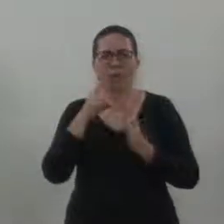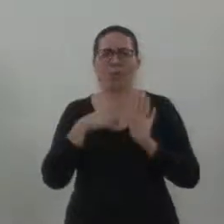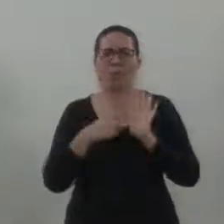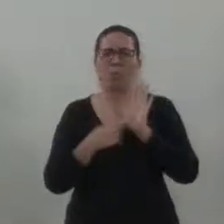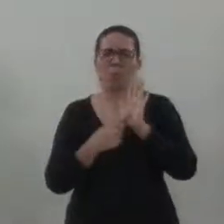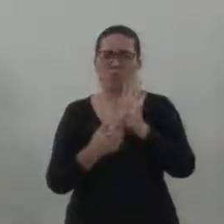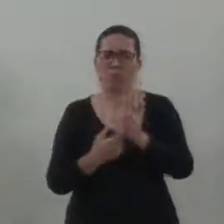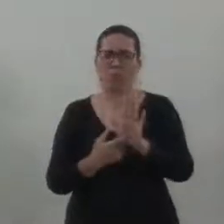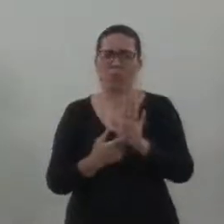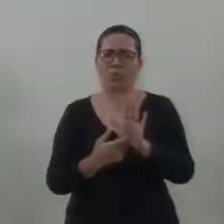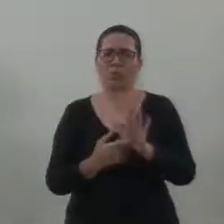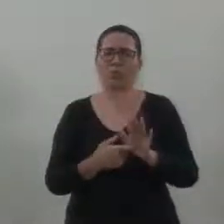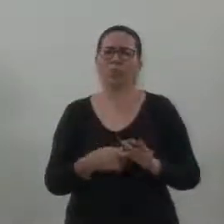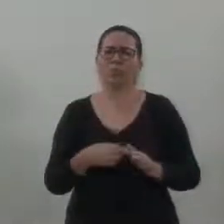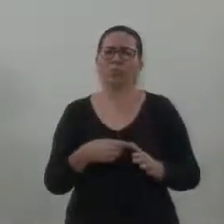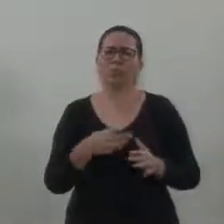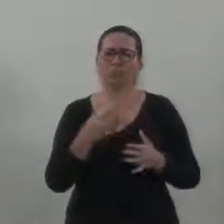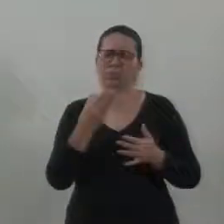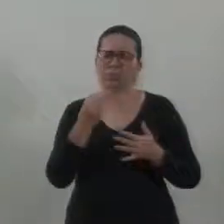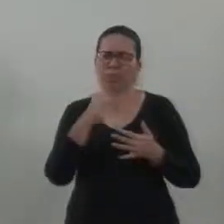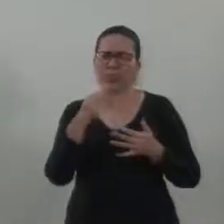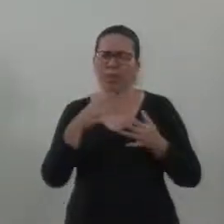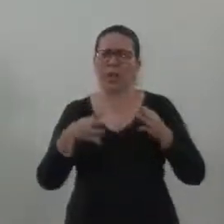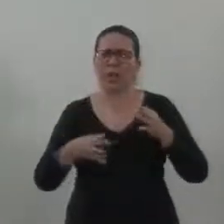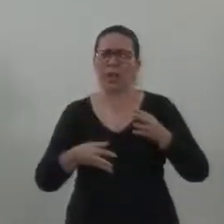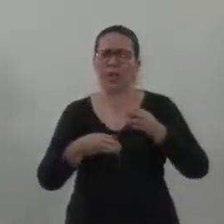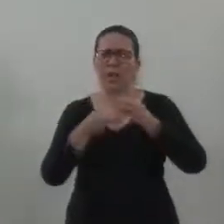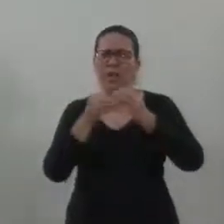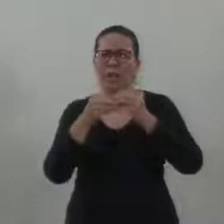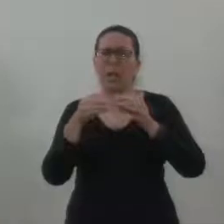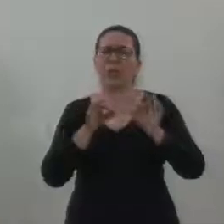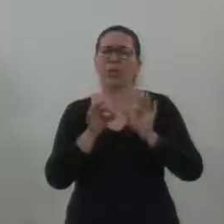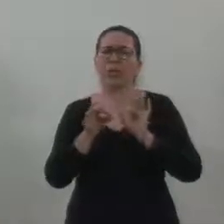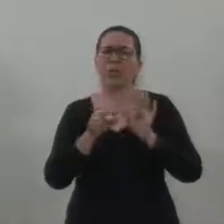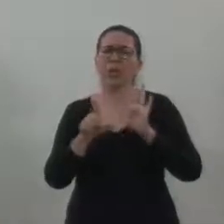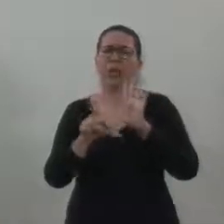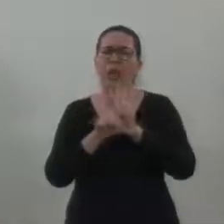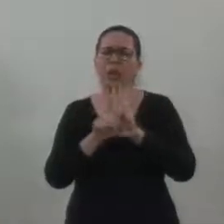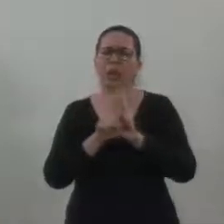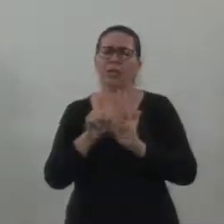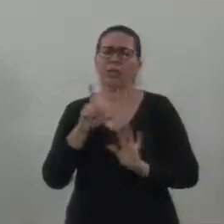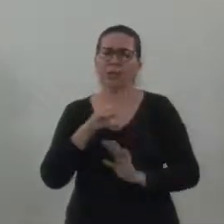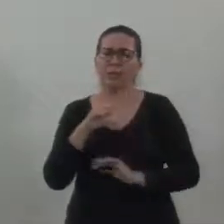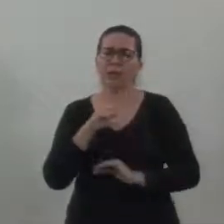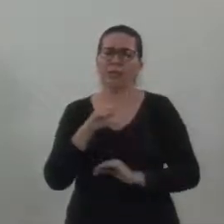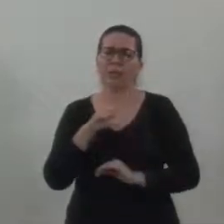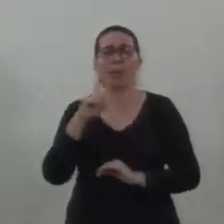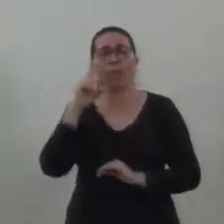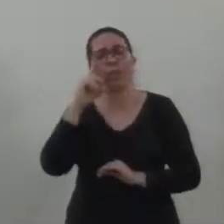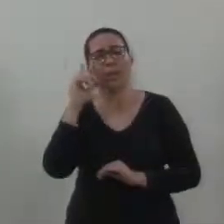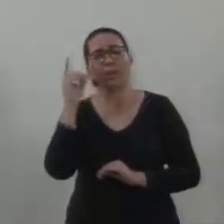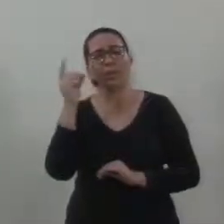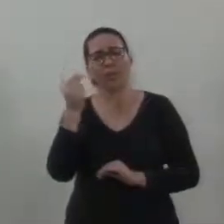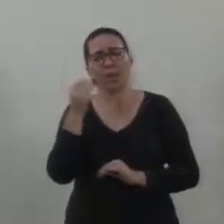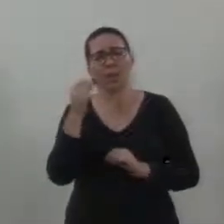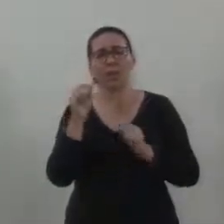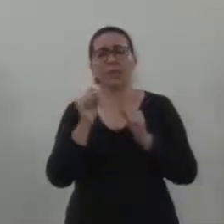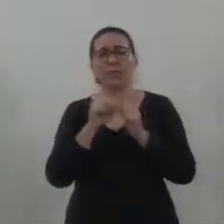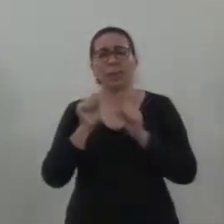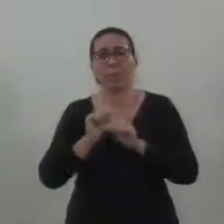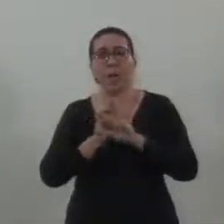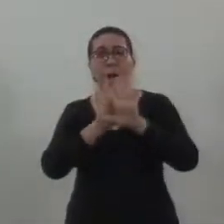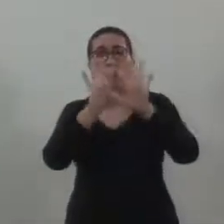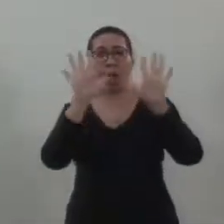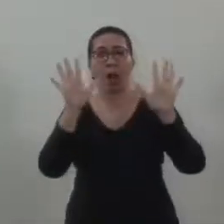apresentou aí uma dezena de emendas, né, ao projeto de lei que está tramitando. A ideia é ampliar a